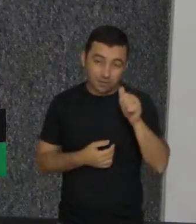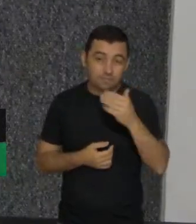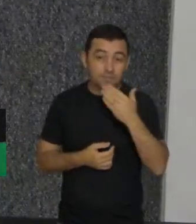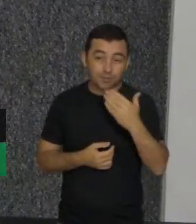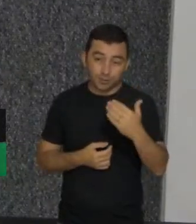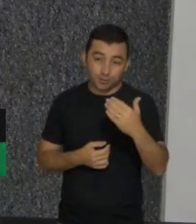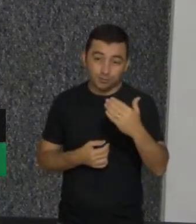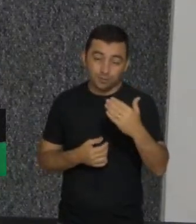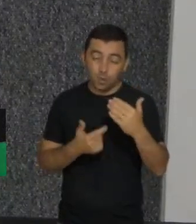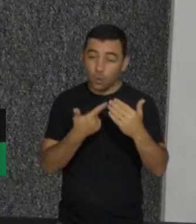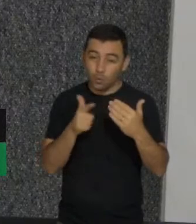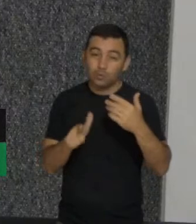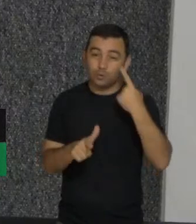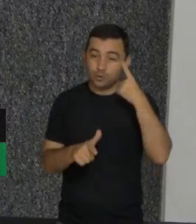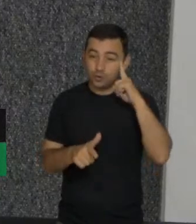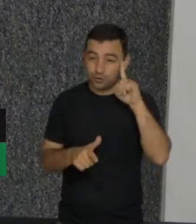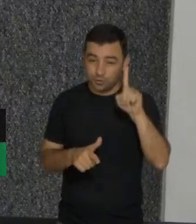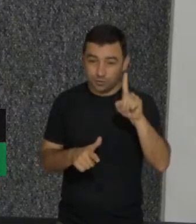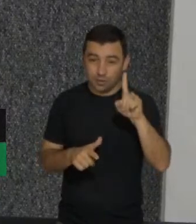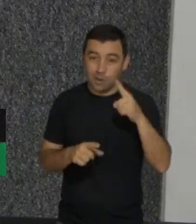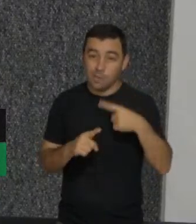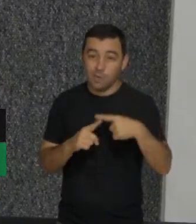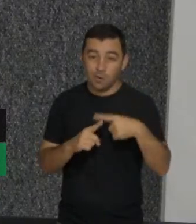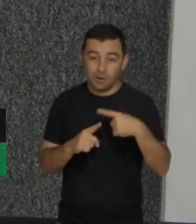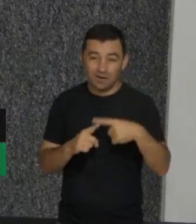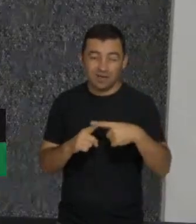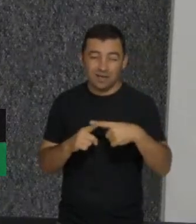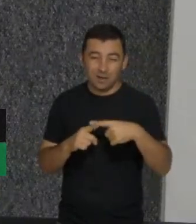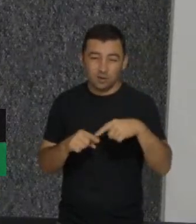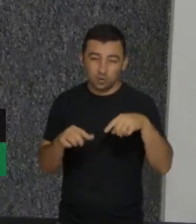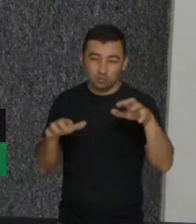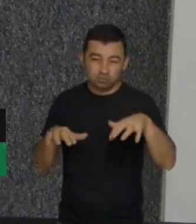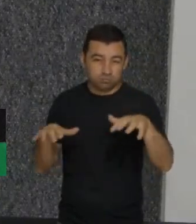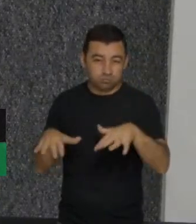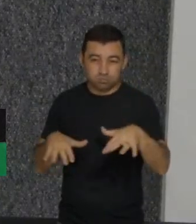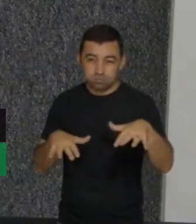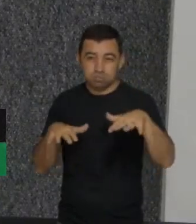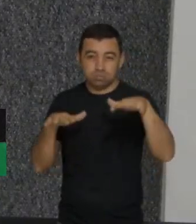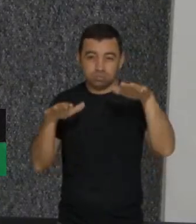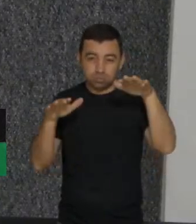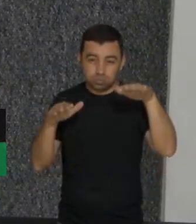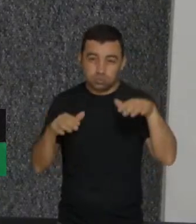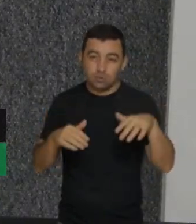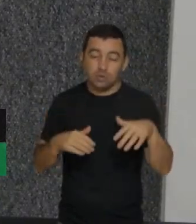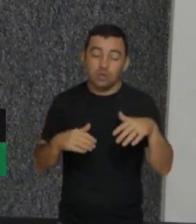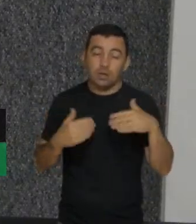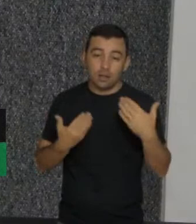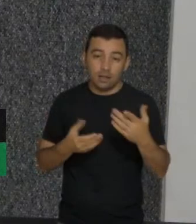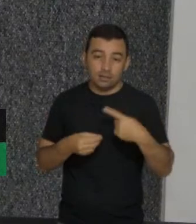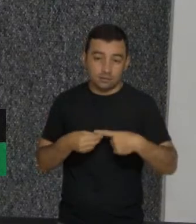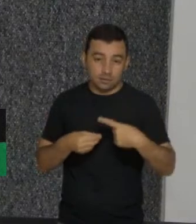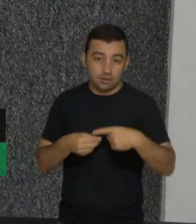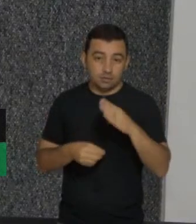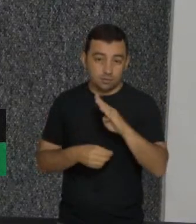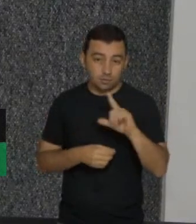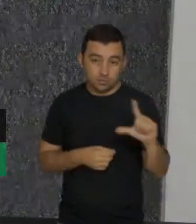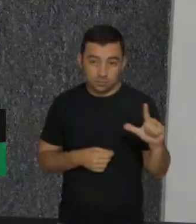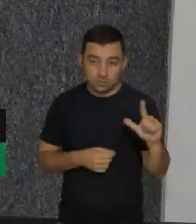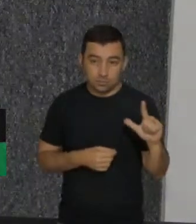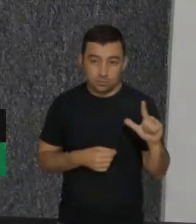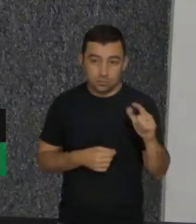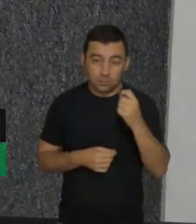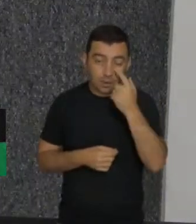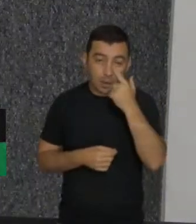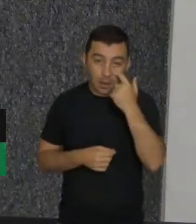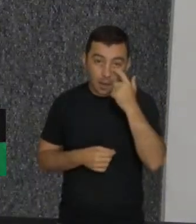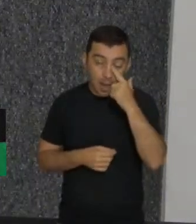outra data em razão das cheias que se abateram sobre o o município de Blumenau e